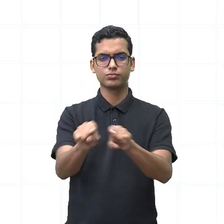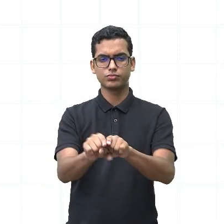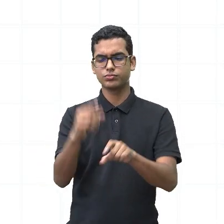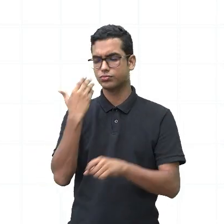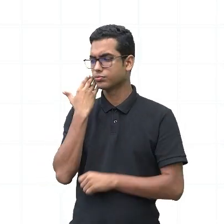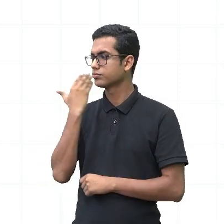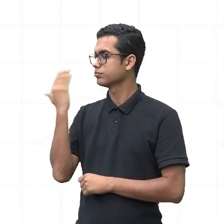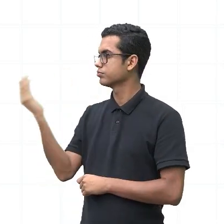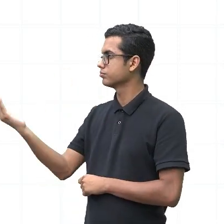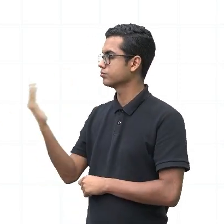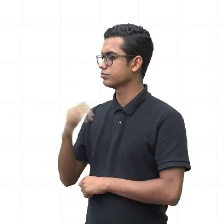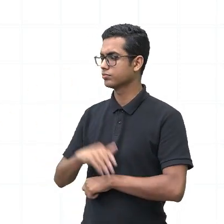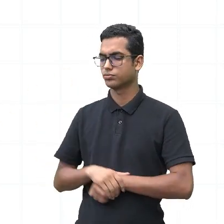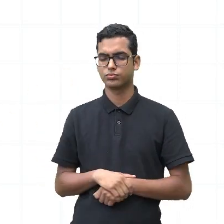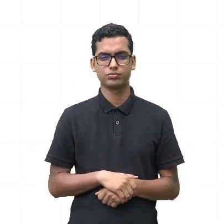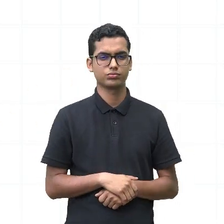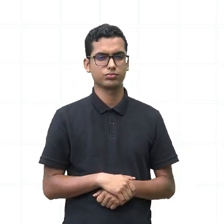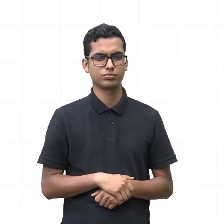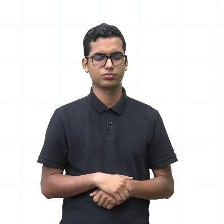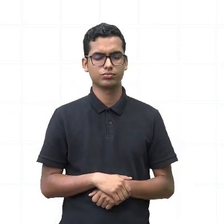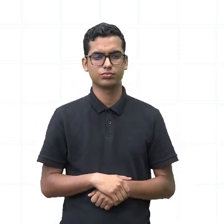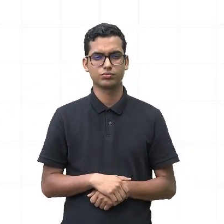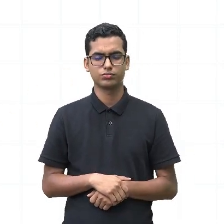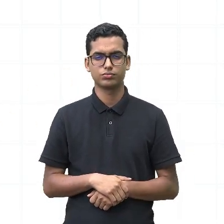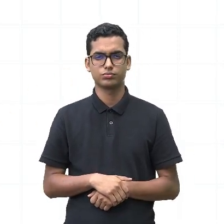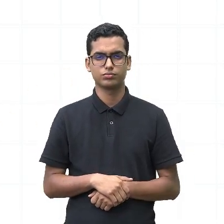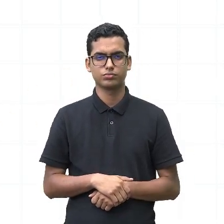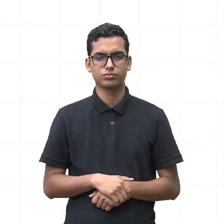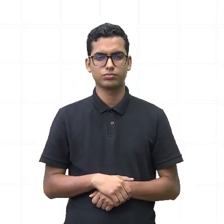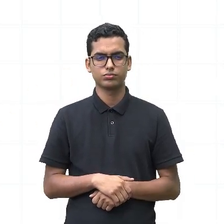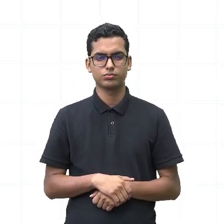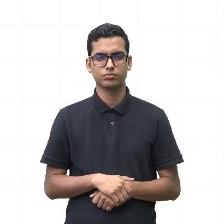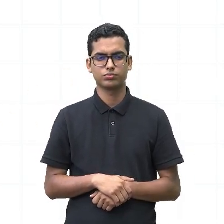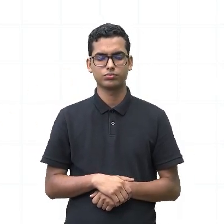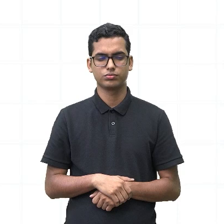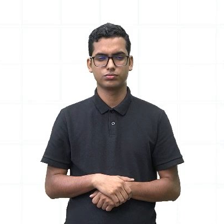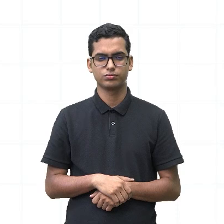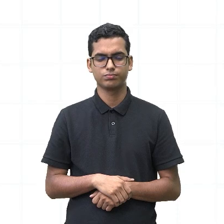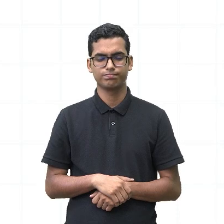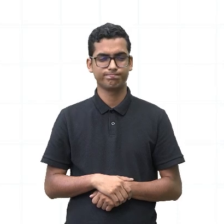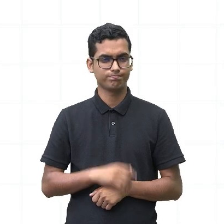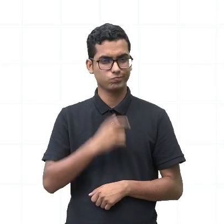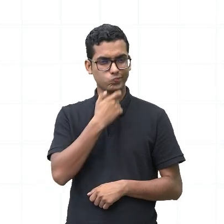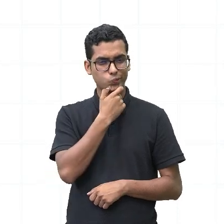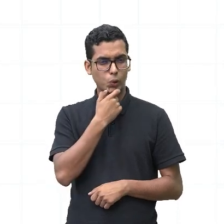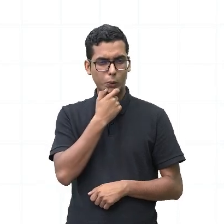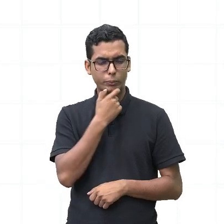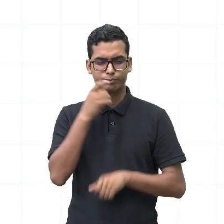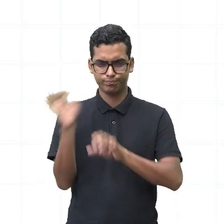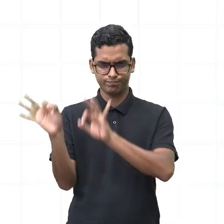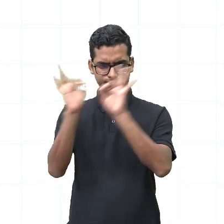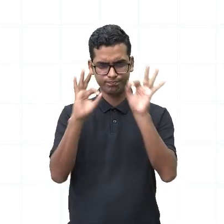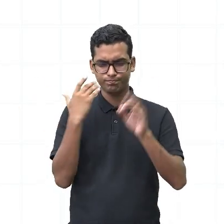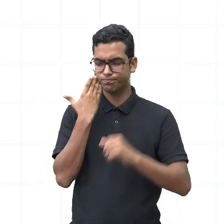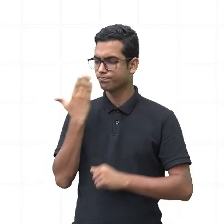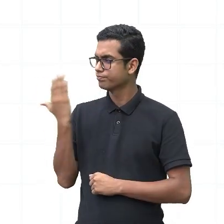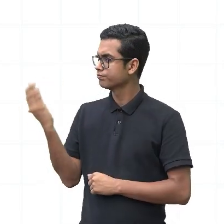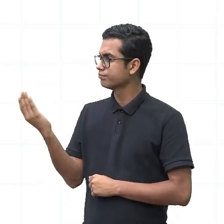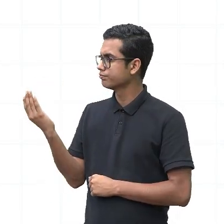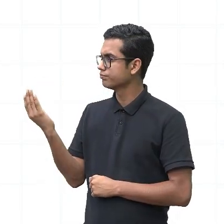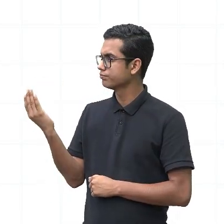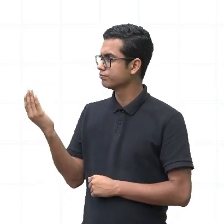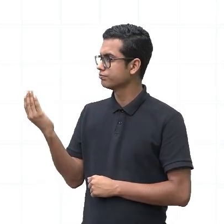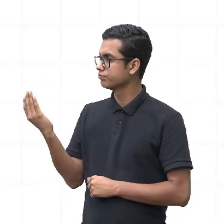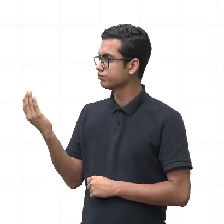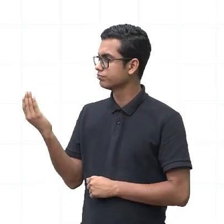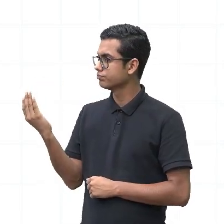anterior e o próximo é esse, The Zone of Silence in Mexico, que também é um mistério da natureza, mas que já foi